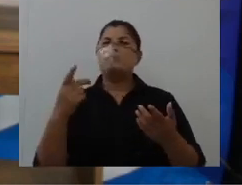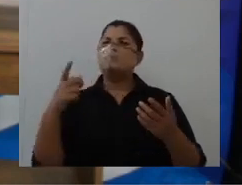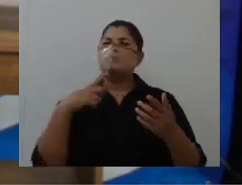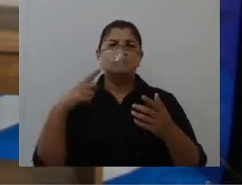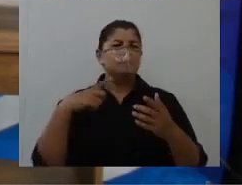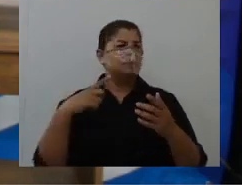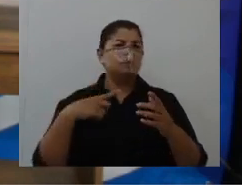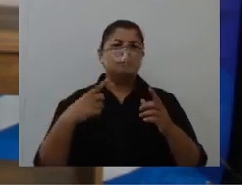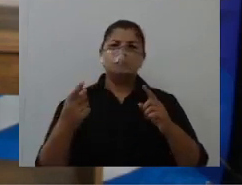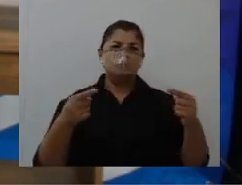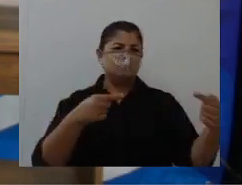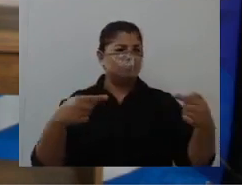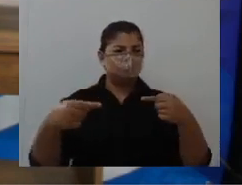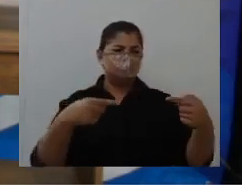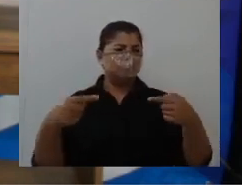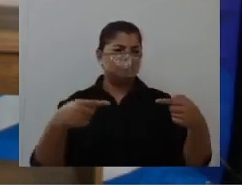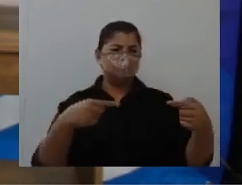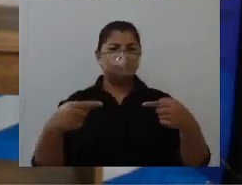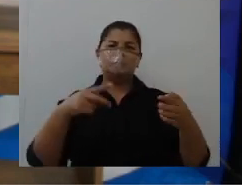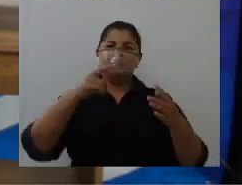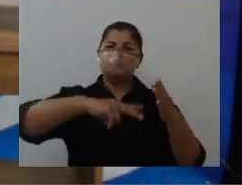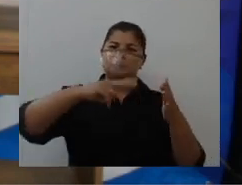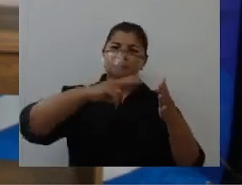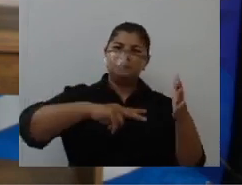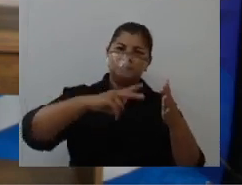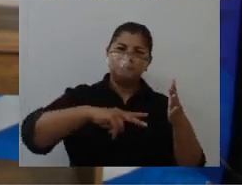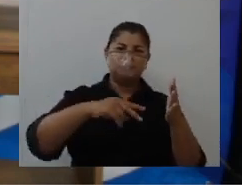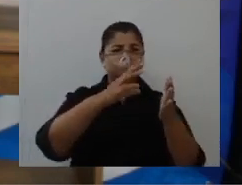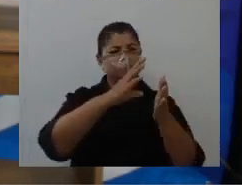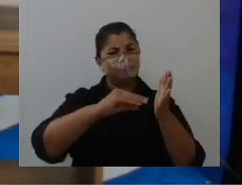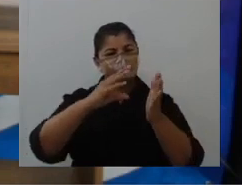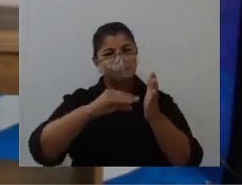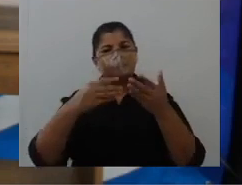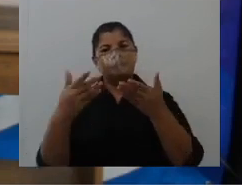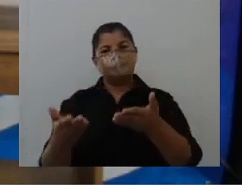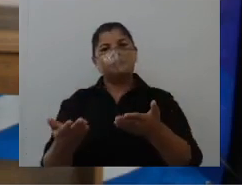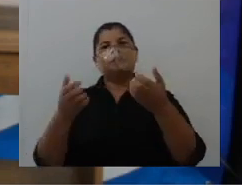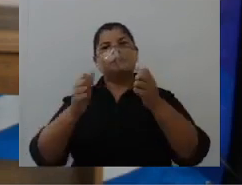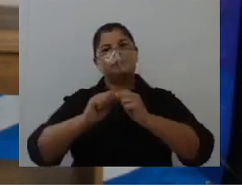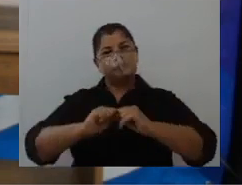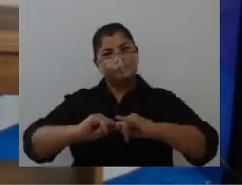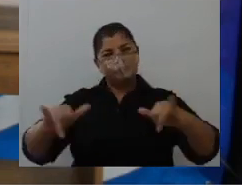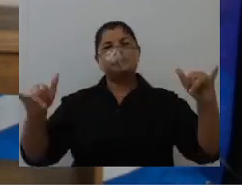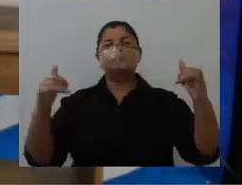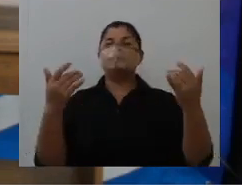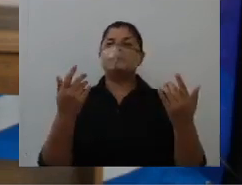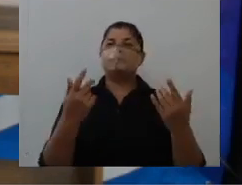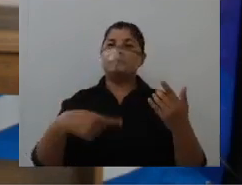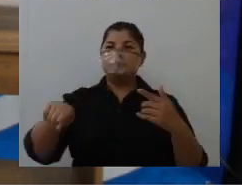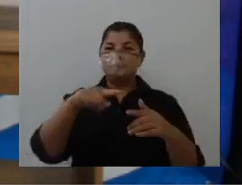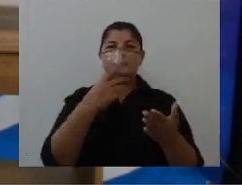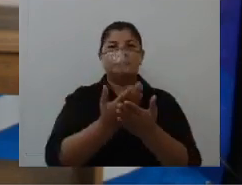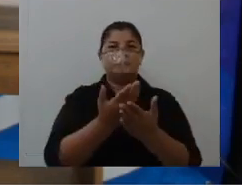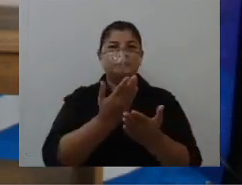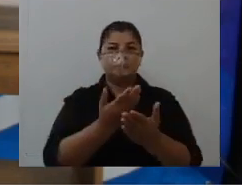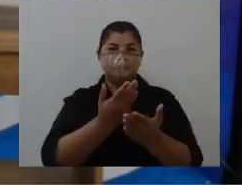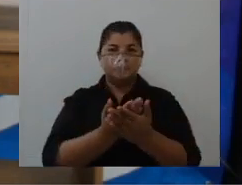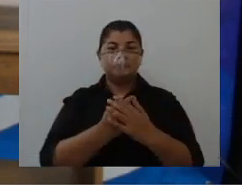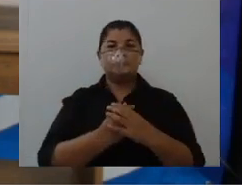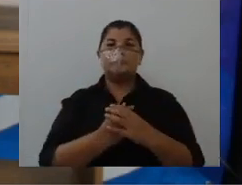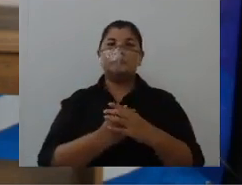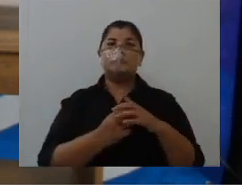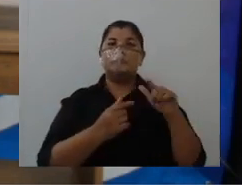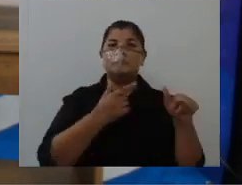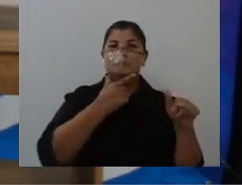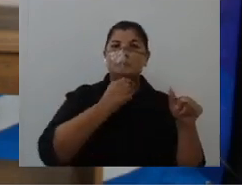obra completa do Bakhtin, né? Para facilitar a nossa vida, né? Trazer isso, inclusive, para a sala de aula. Então, assim, pra vocês terem uma ideia, Bakhtin vai dizer